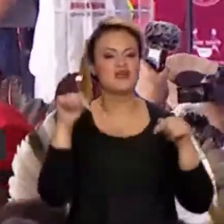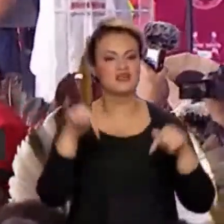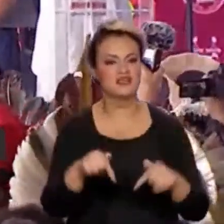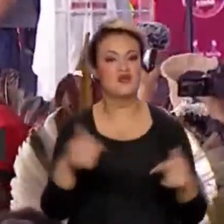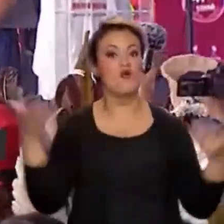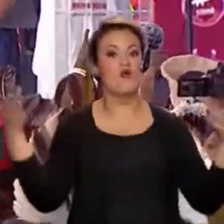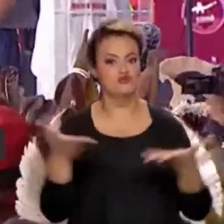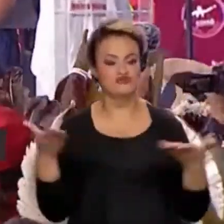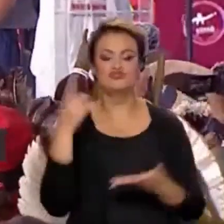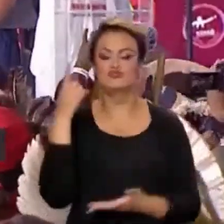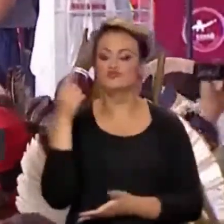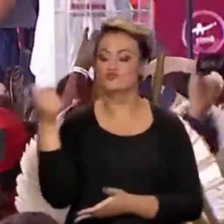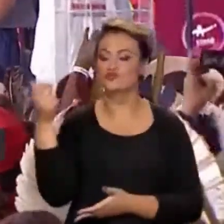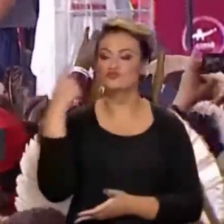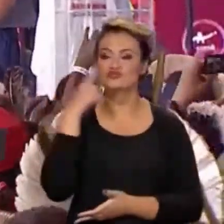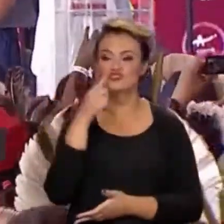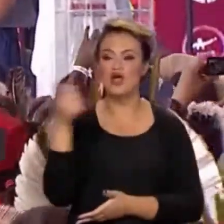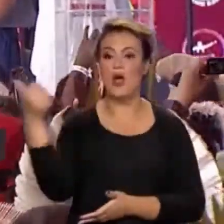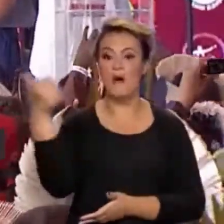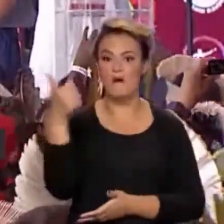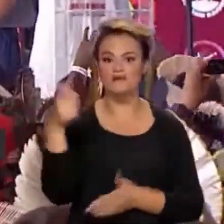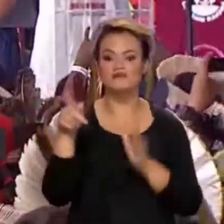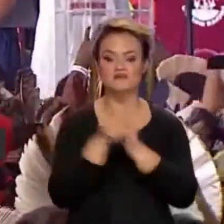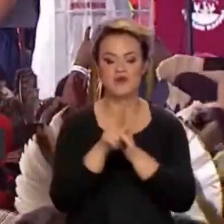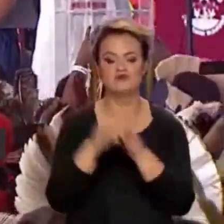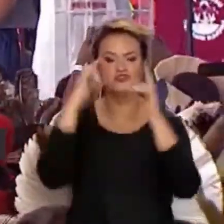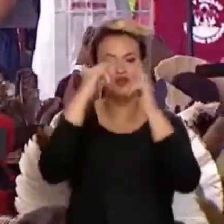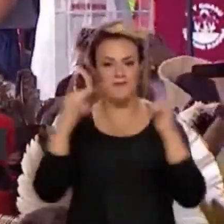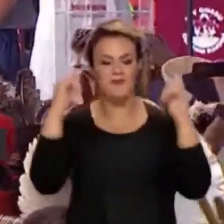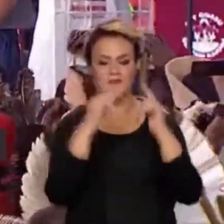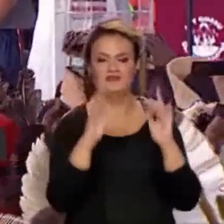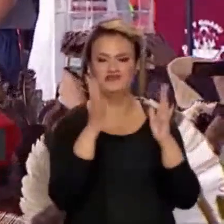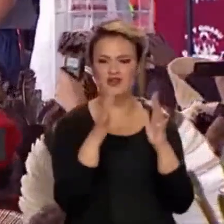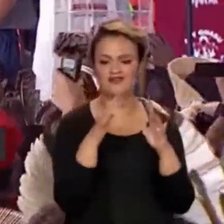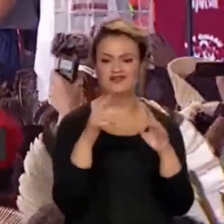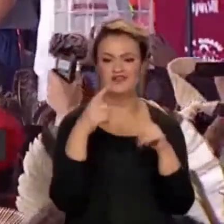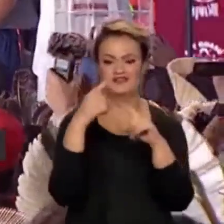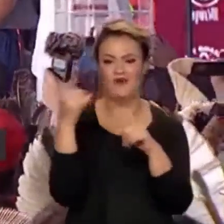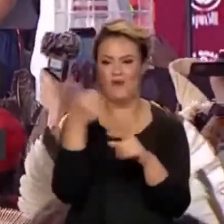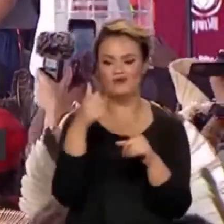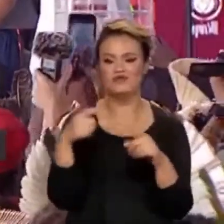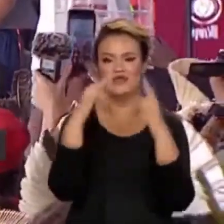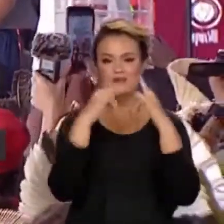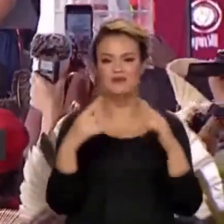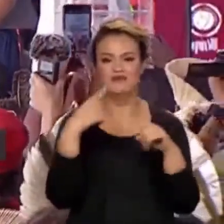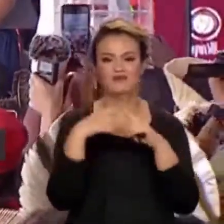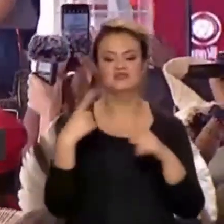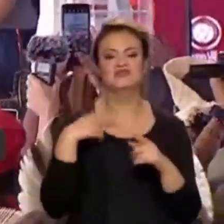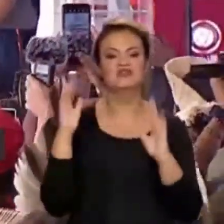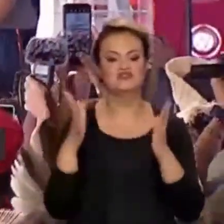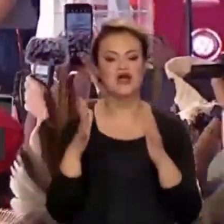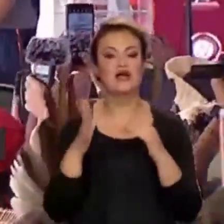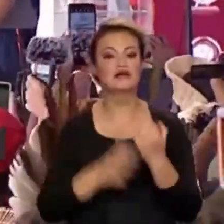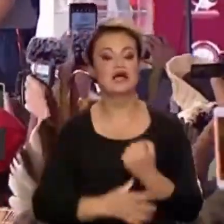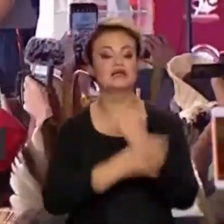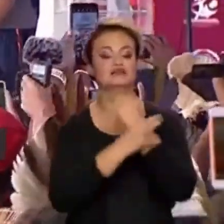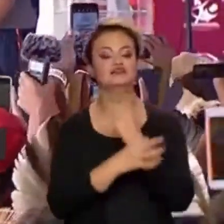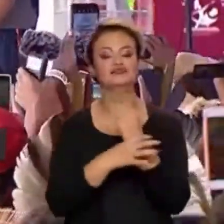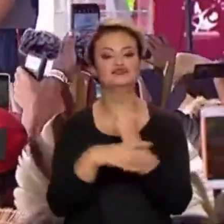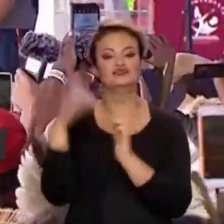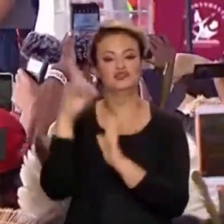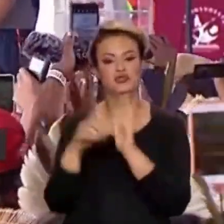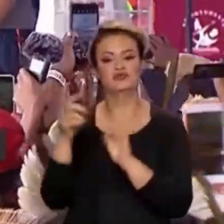hoje, nesse 19º acampamento Terra Livre, a retomada da garantia dos direitos territoriais